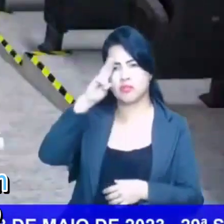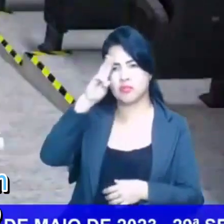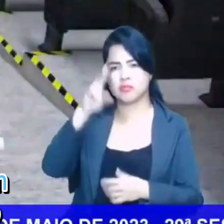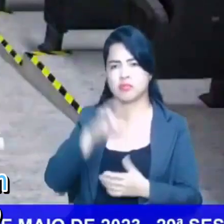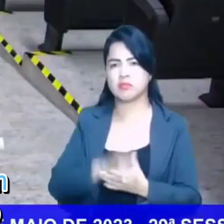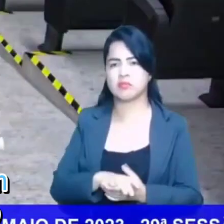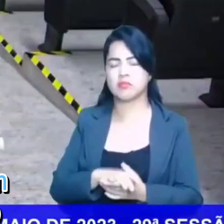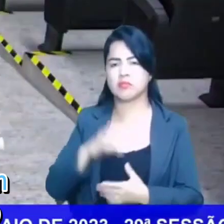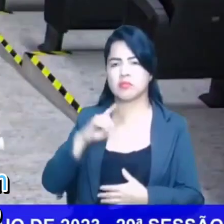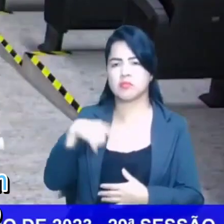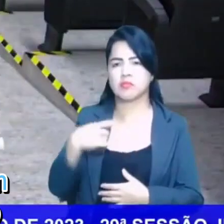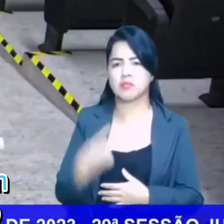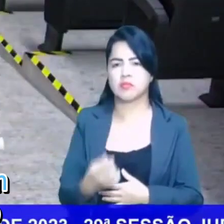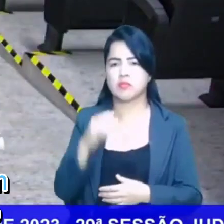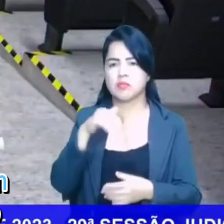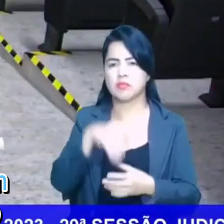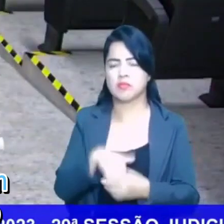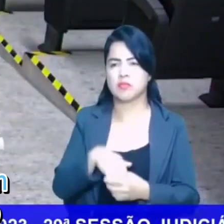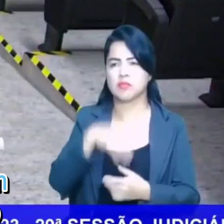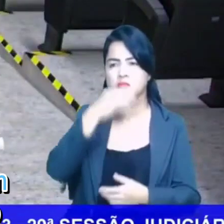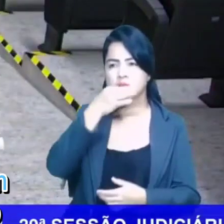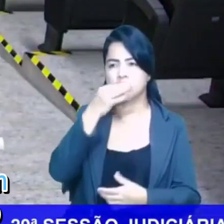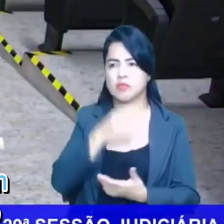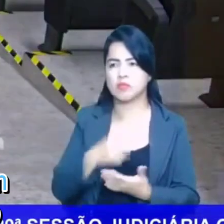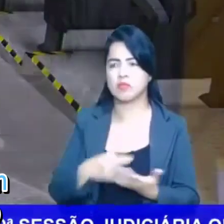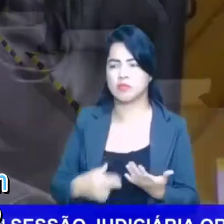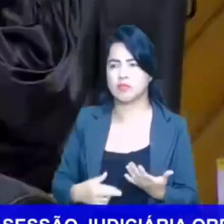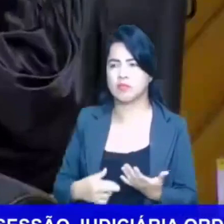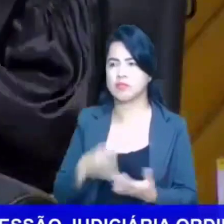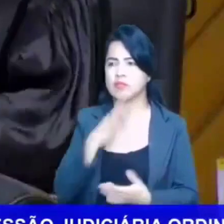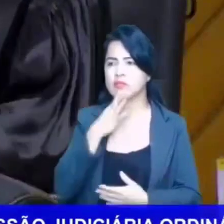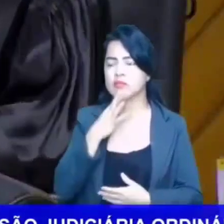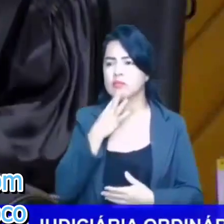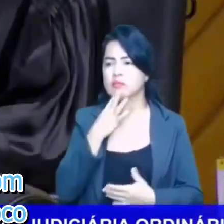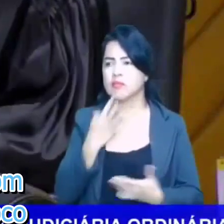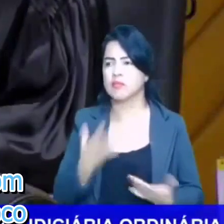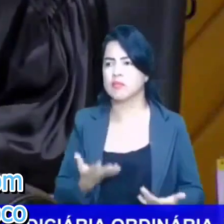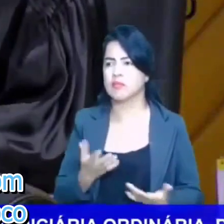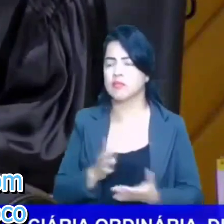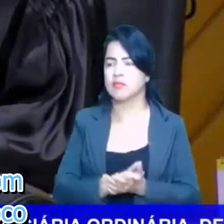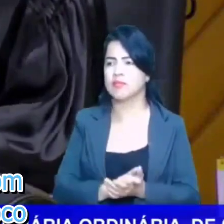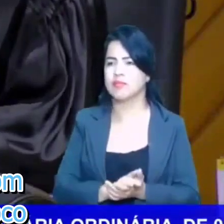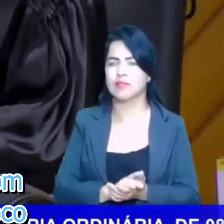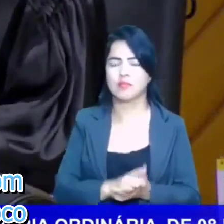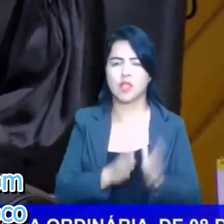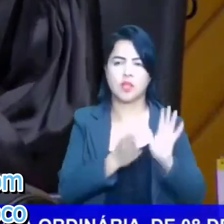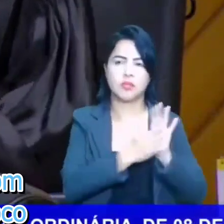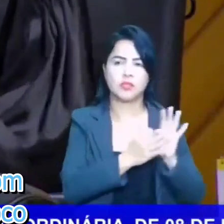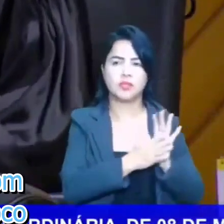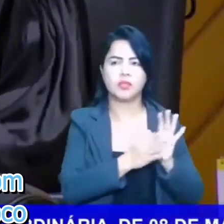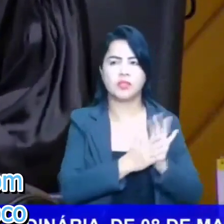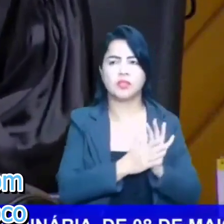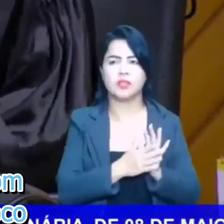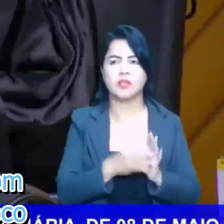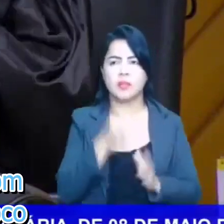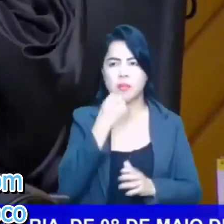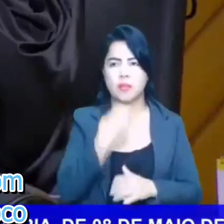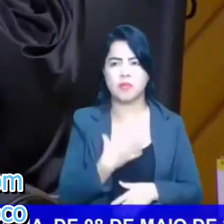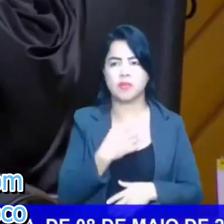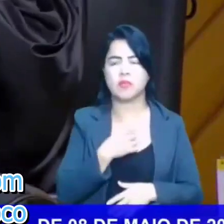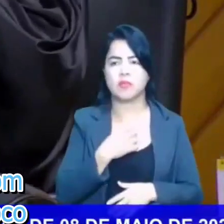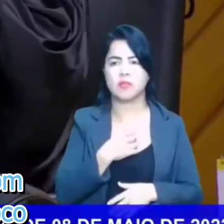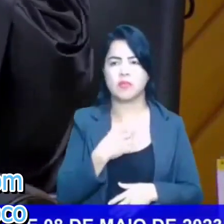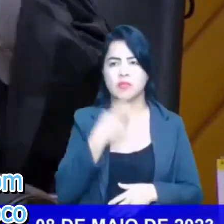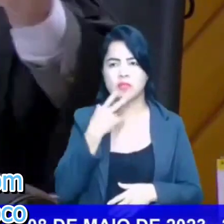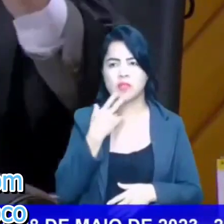direcionada ao desembargador Paulo Madeira. Após o voto do relator, né, conhecendo... Em sua mesa, desembargador João Lages. Na verdade, Yolanda, é bom falar lá com o